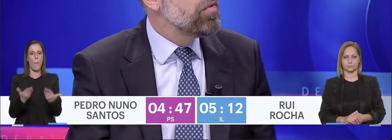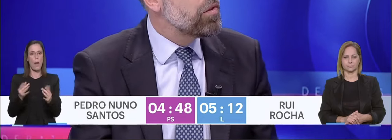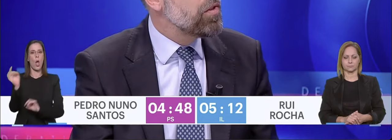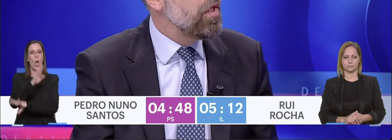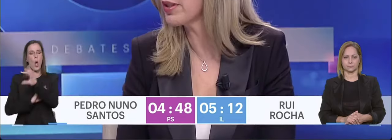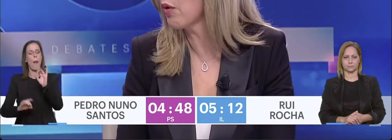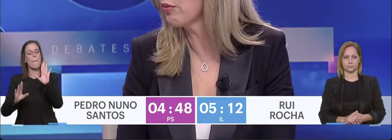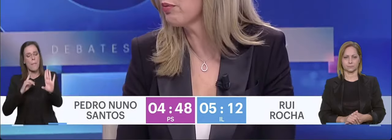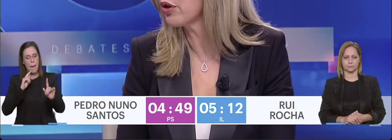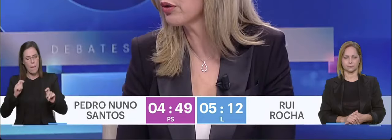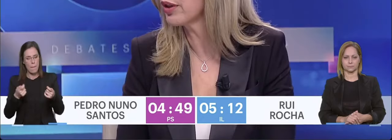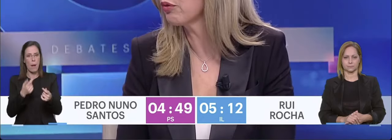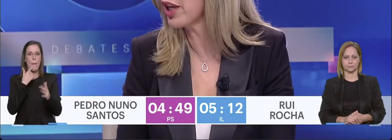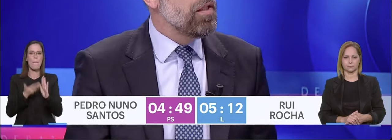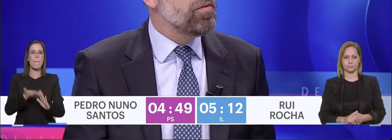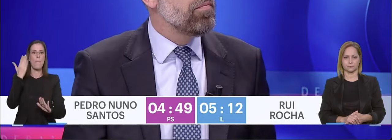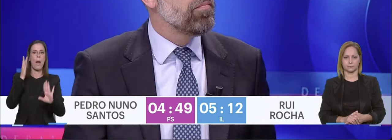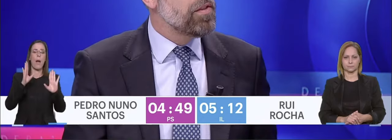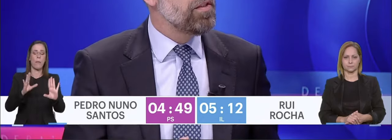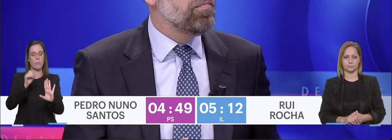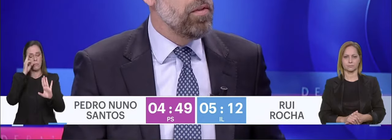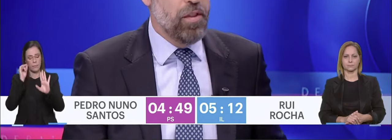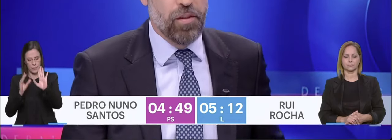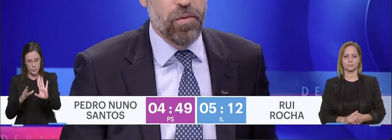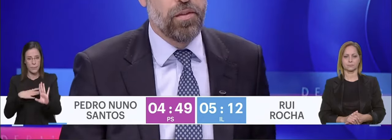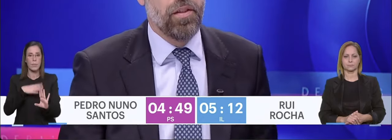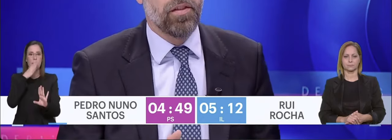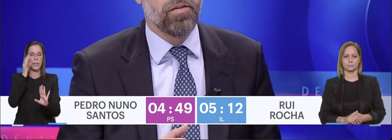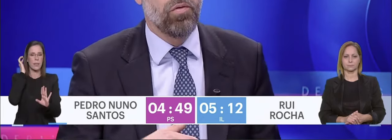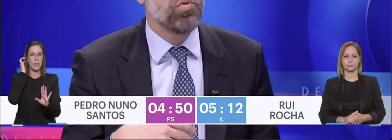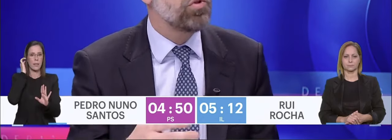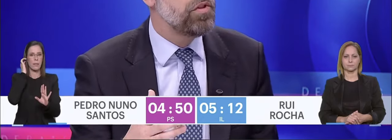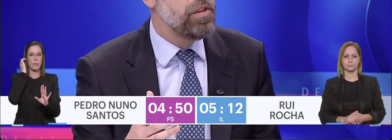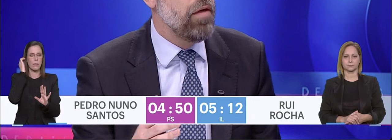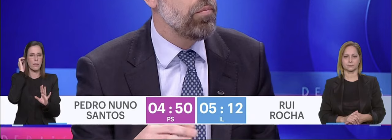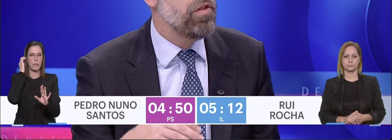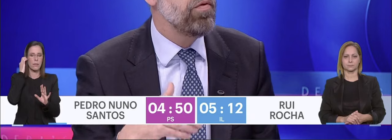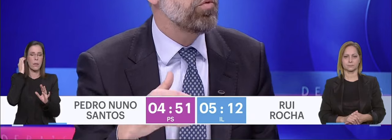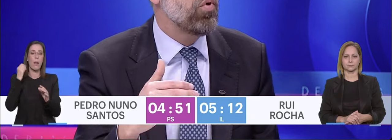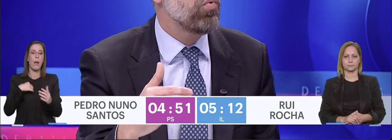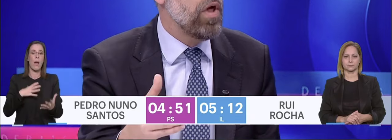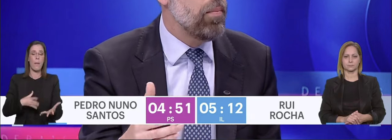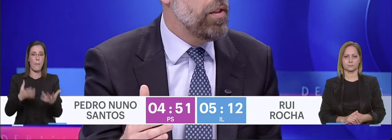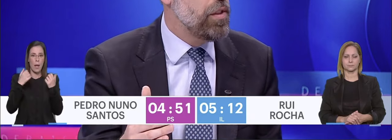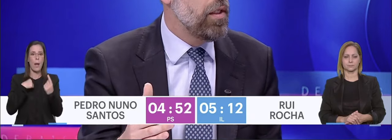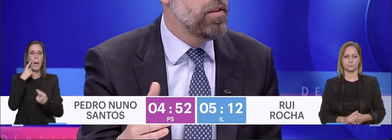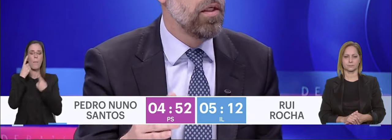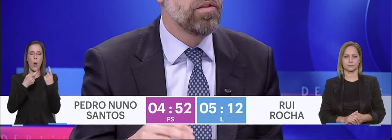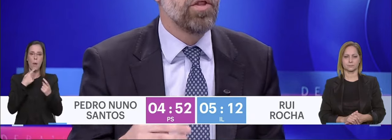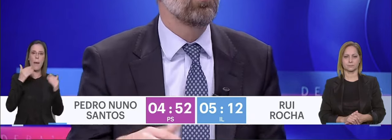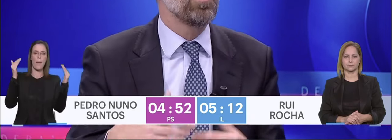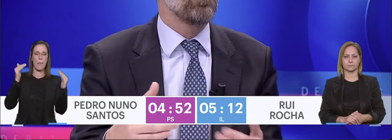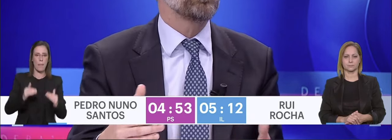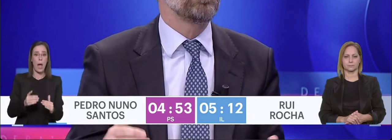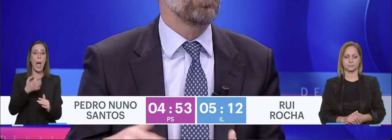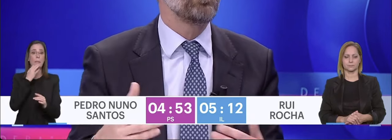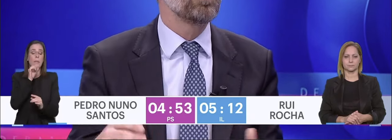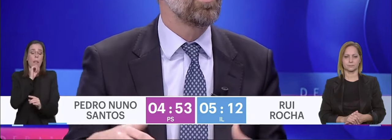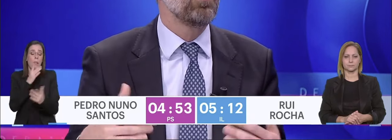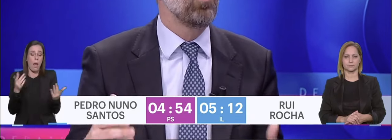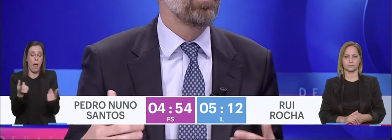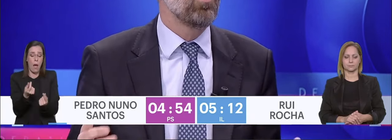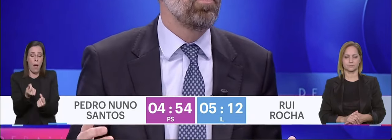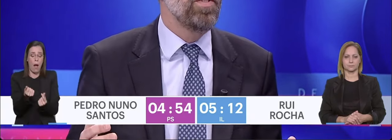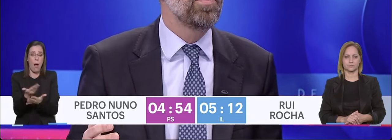claro CL mas claro de mas deixa-me deixa-me dizer que nós todos desejávamos e devemos procurar baixar dentro da capacidade